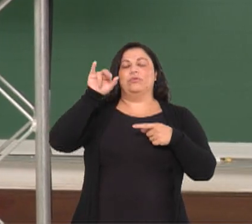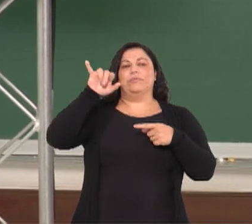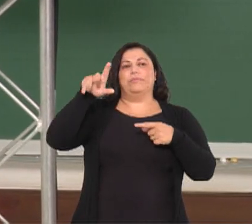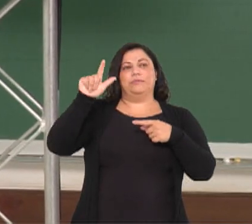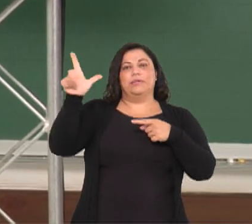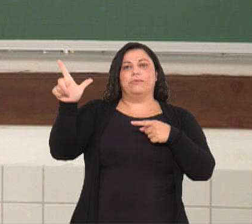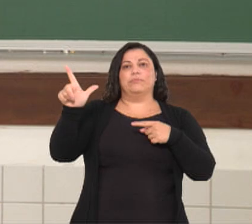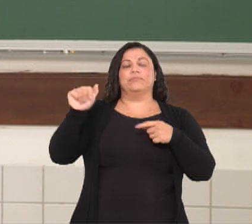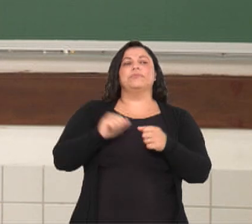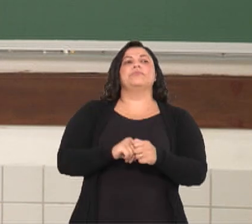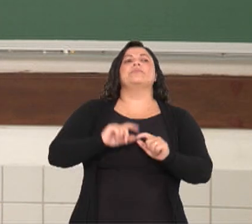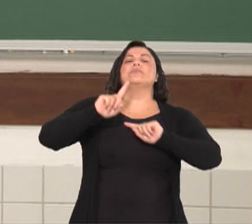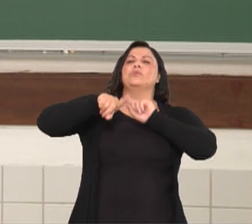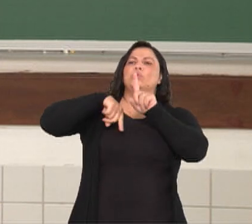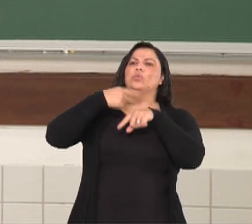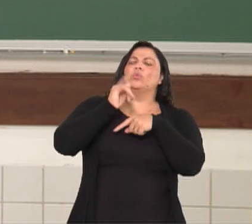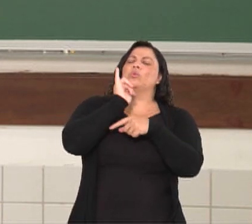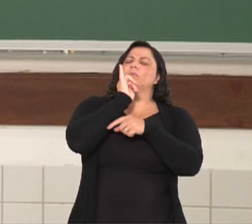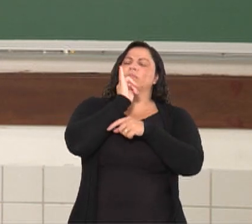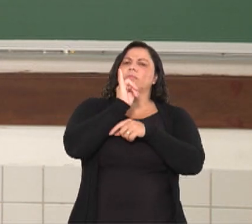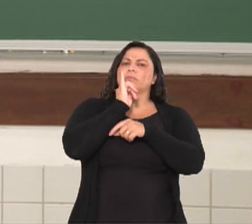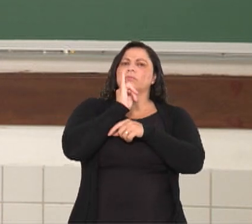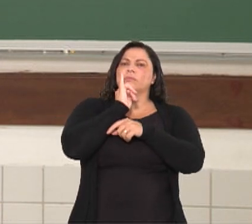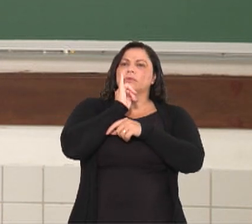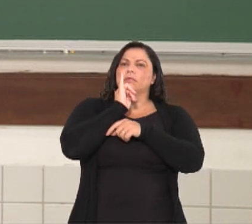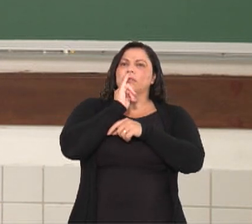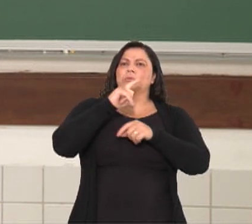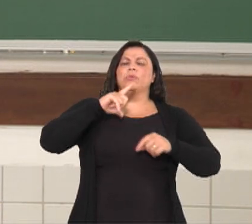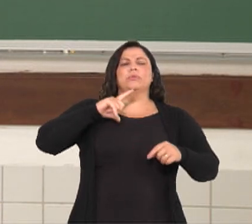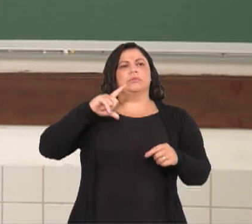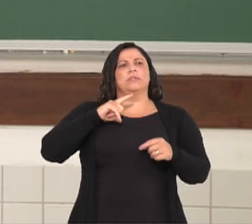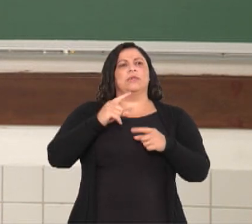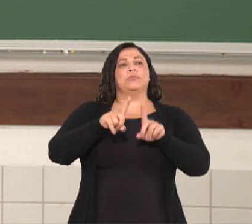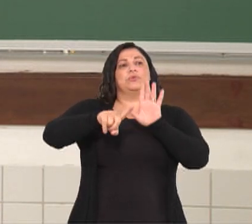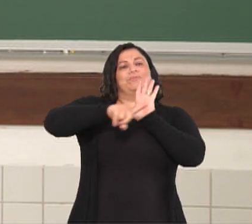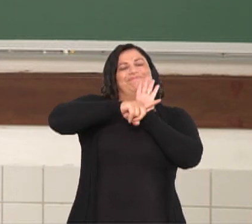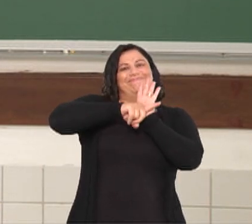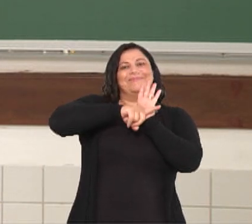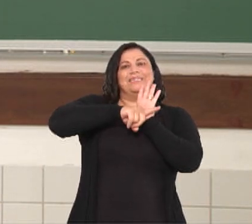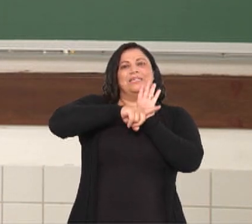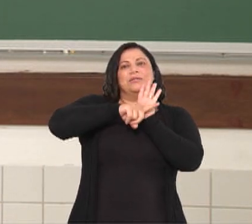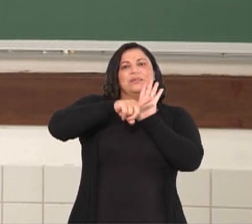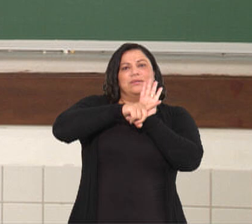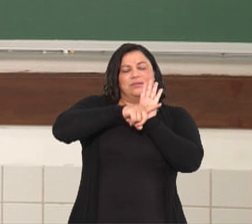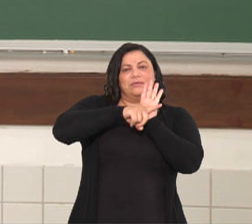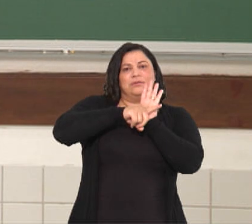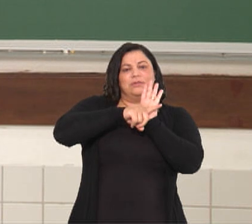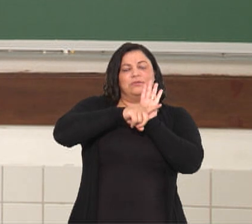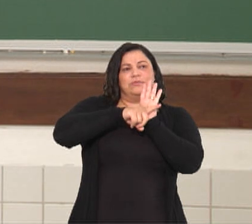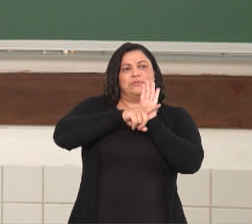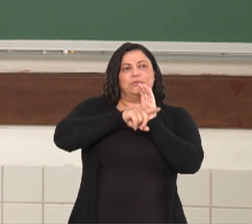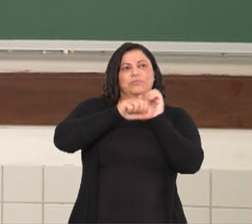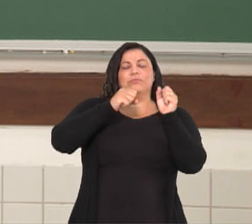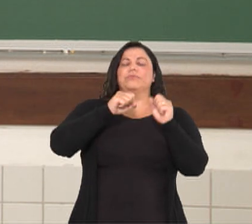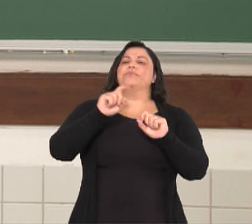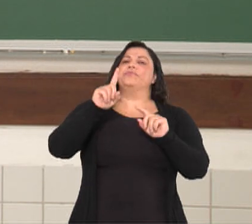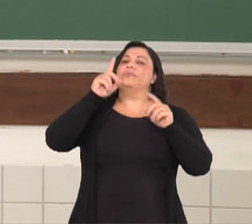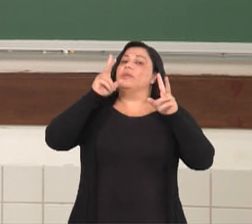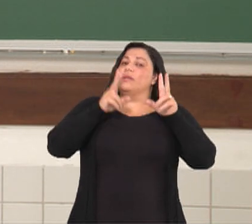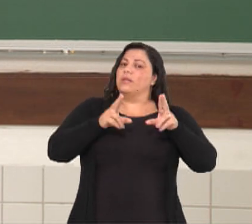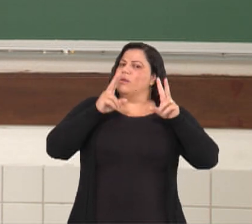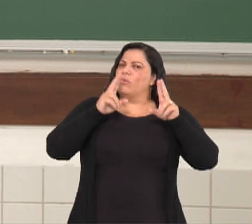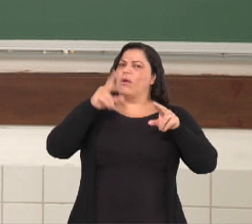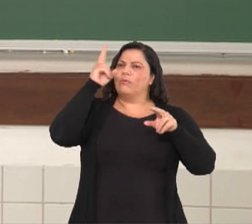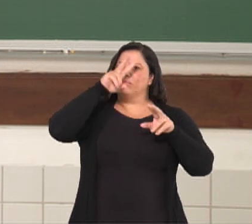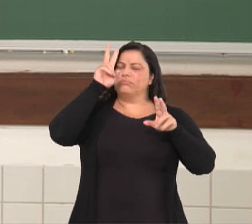No próximo exemplo, nós temos uma carga negativa colocada na mesma região que anteriormente tinha